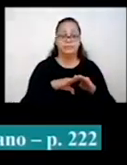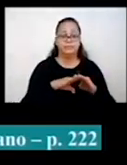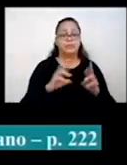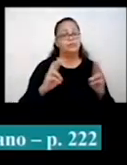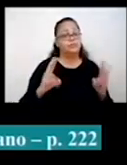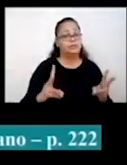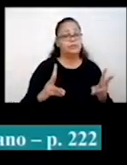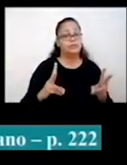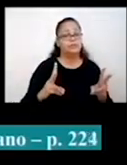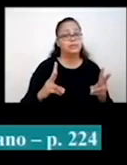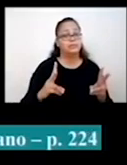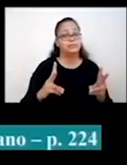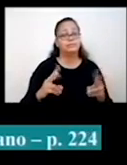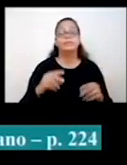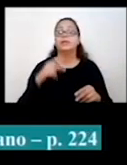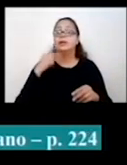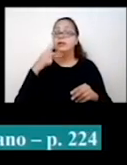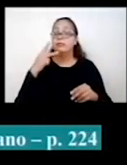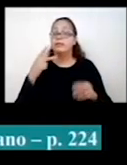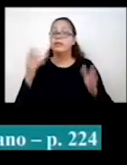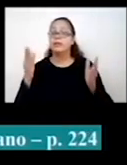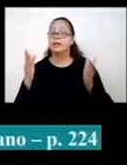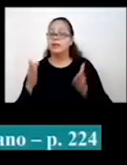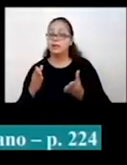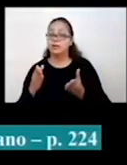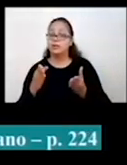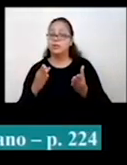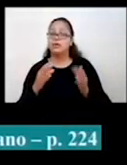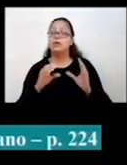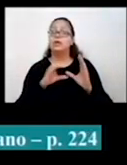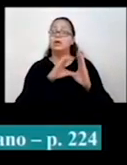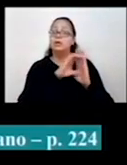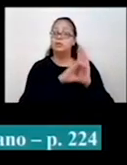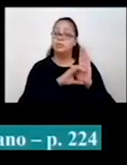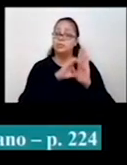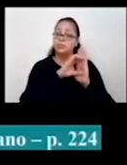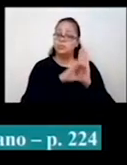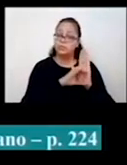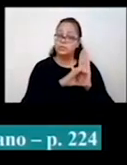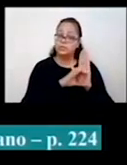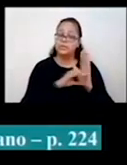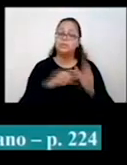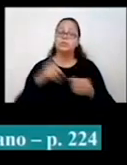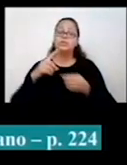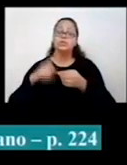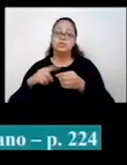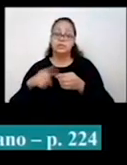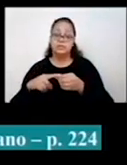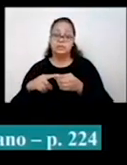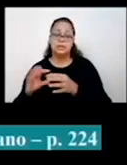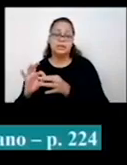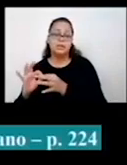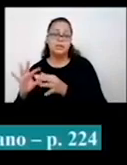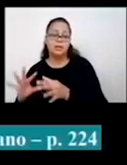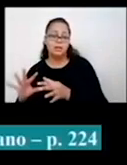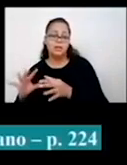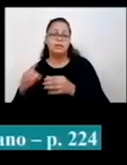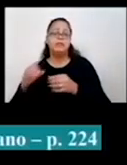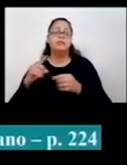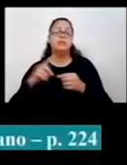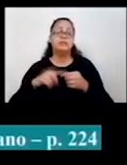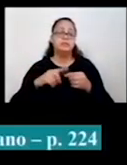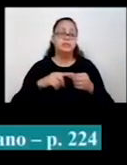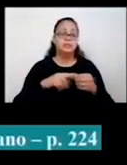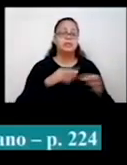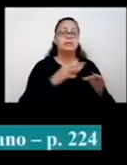outras que as diferenciam. Vamos falar agora dos conceitos de cidades espontâneas, né, e cidades planejadas.